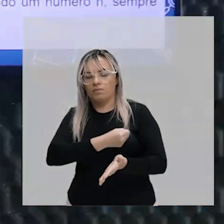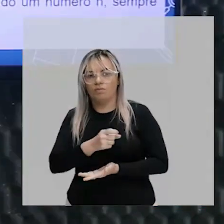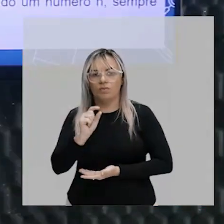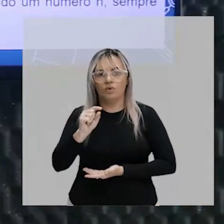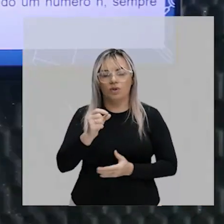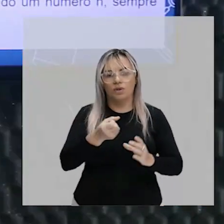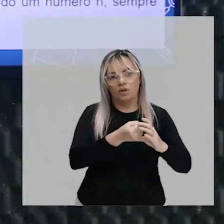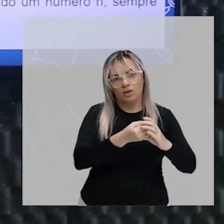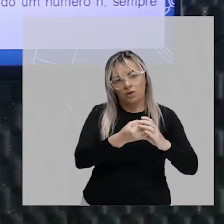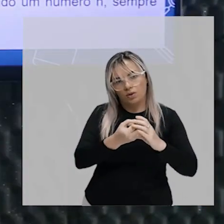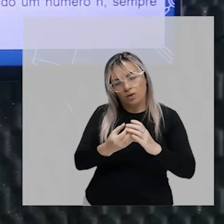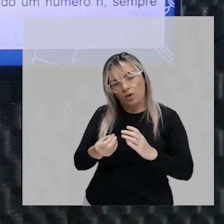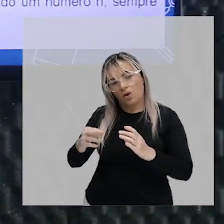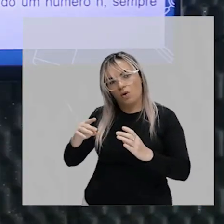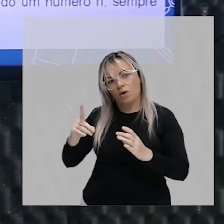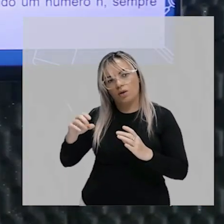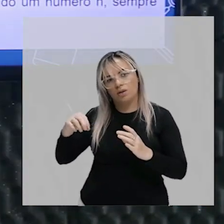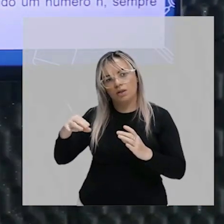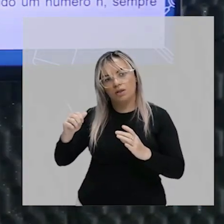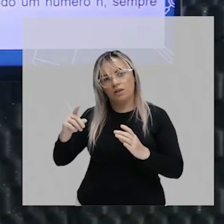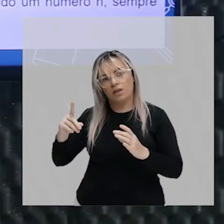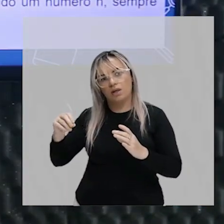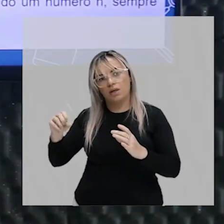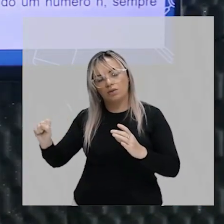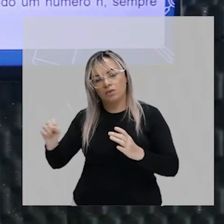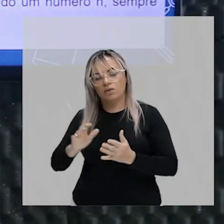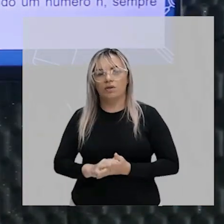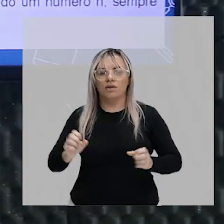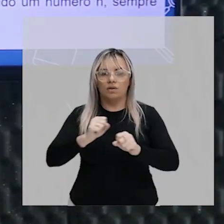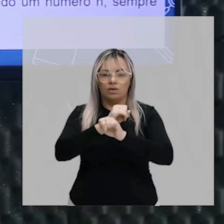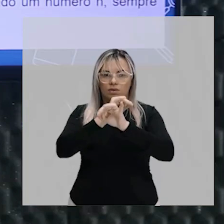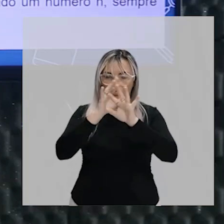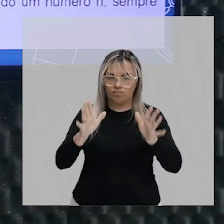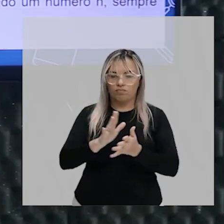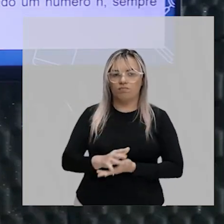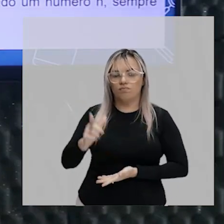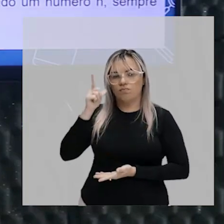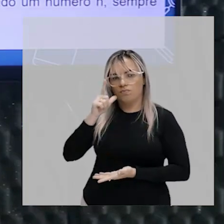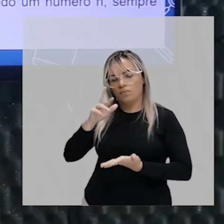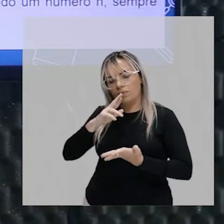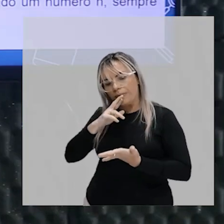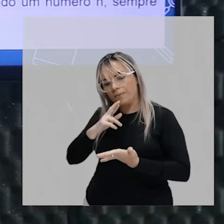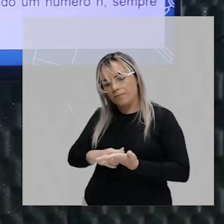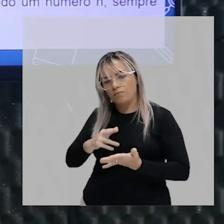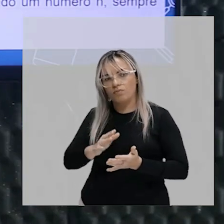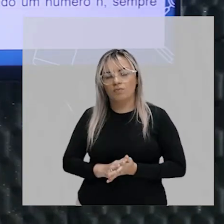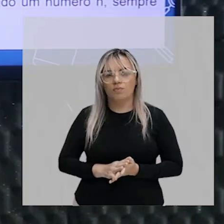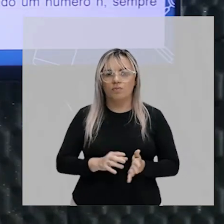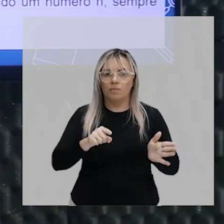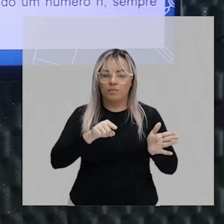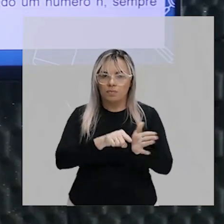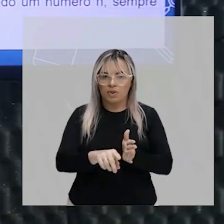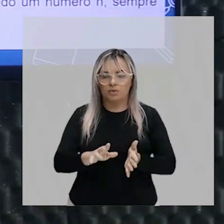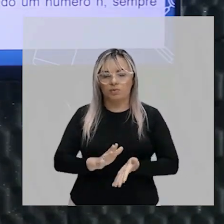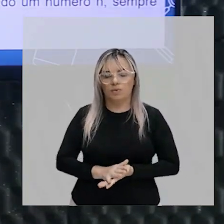que é conjunto ordenado tá e obviamente né já vai conseguir responder aí uma grande quantidade de